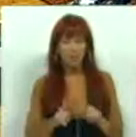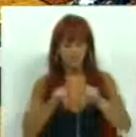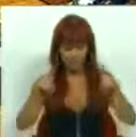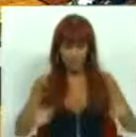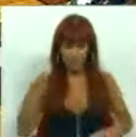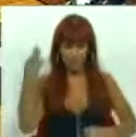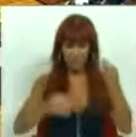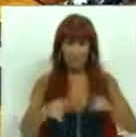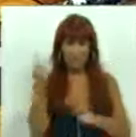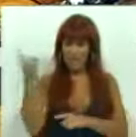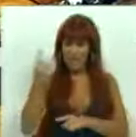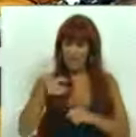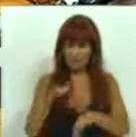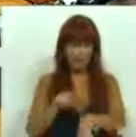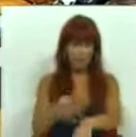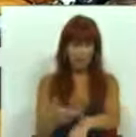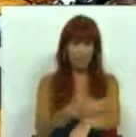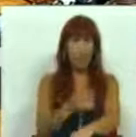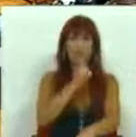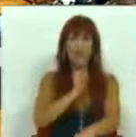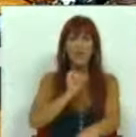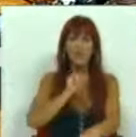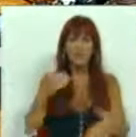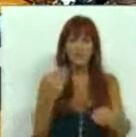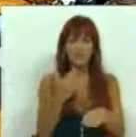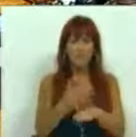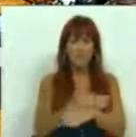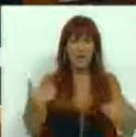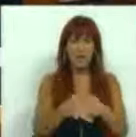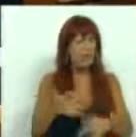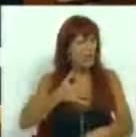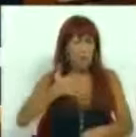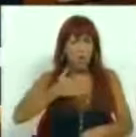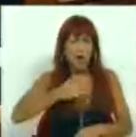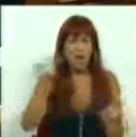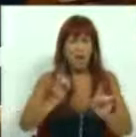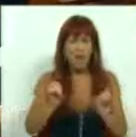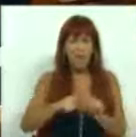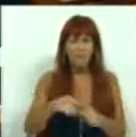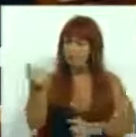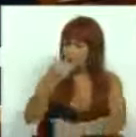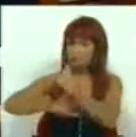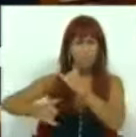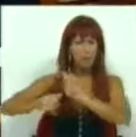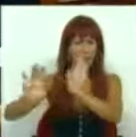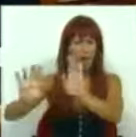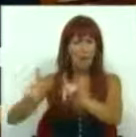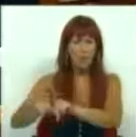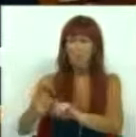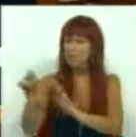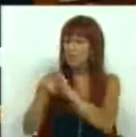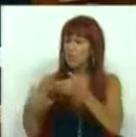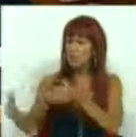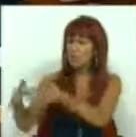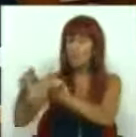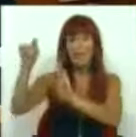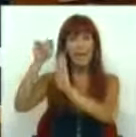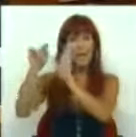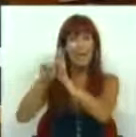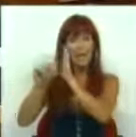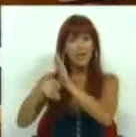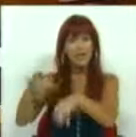quadro jurídico das diretivas antecipadas de vontade não pretende, de forma alguma, substituir-se às normas de orientação